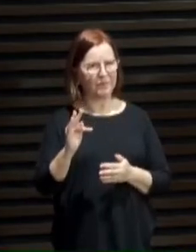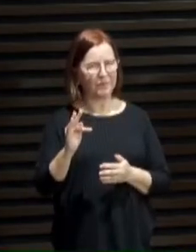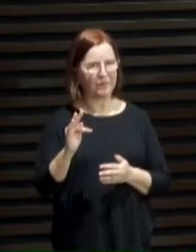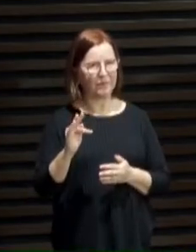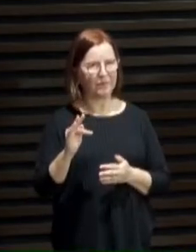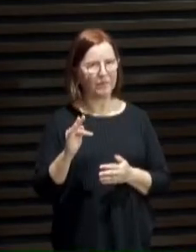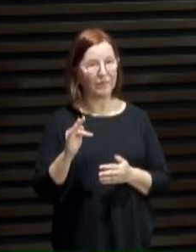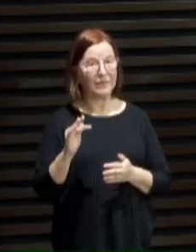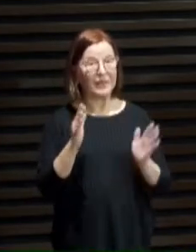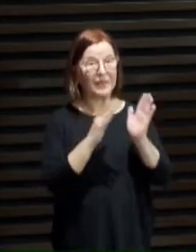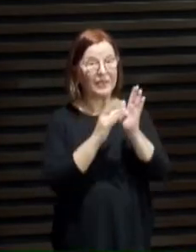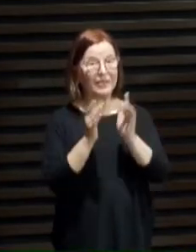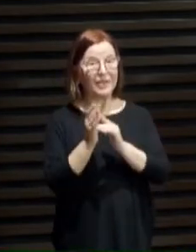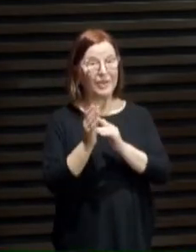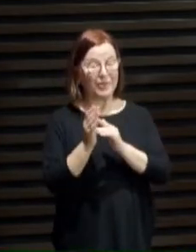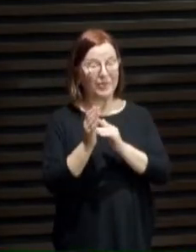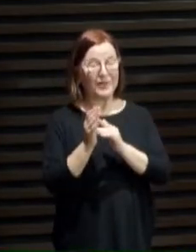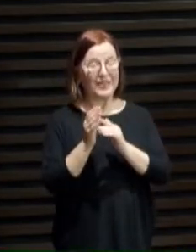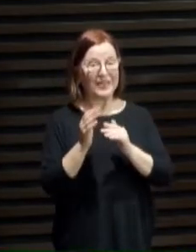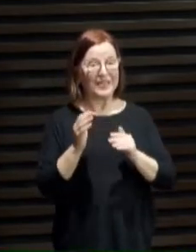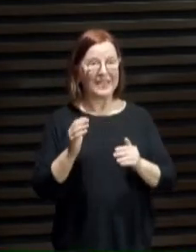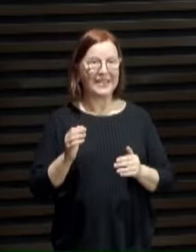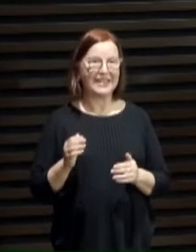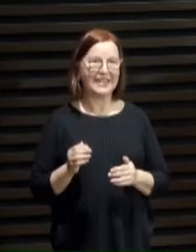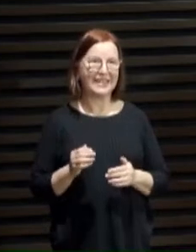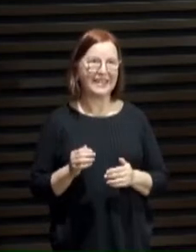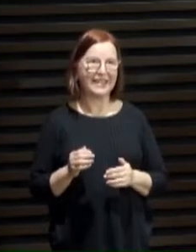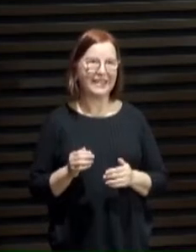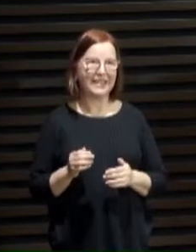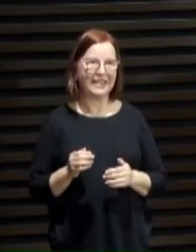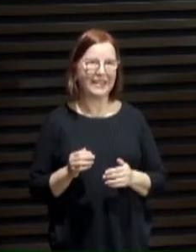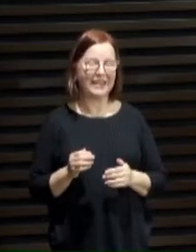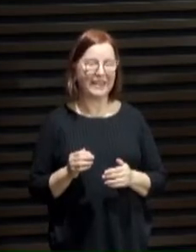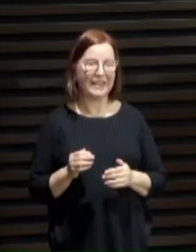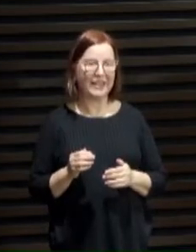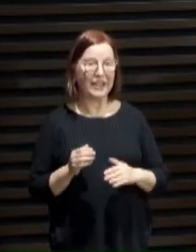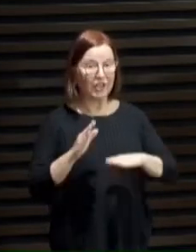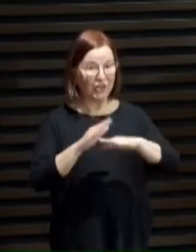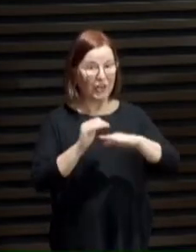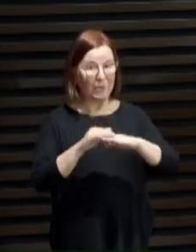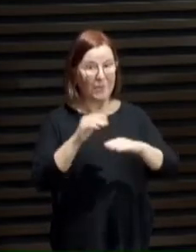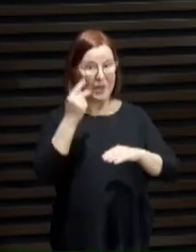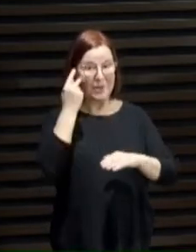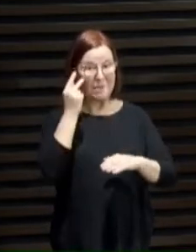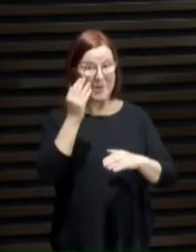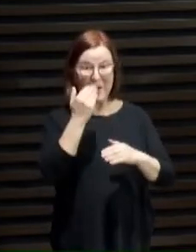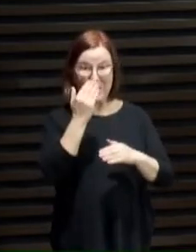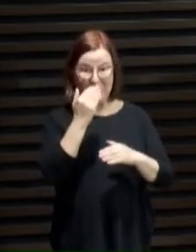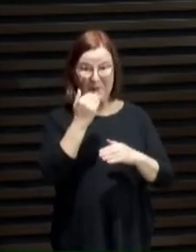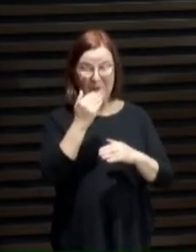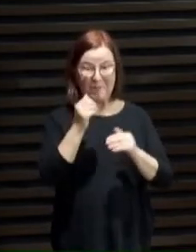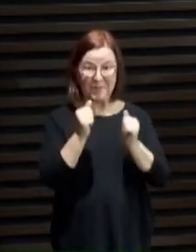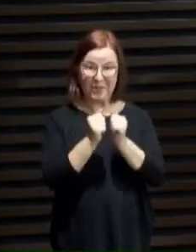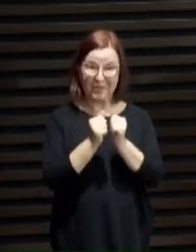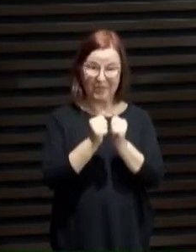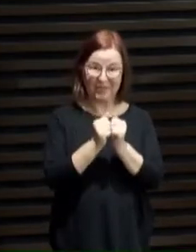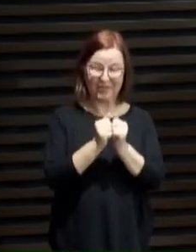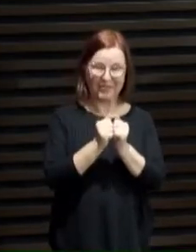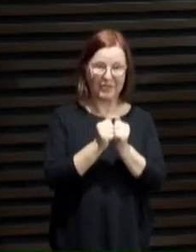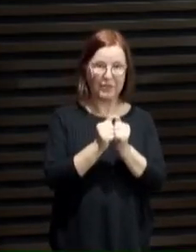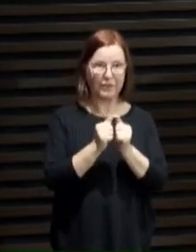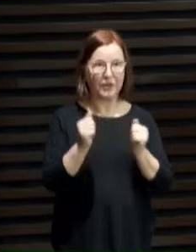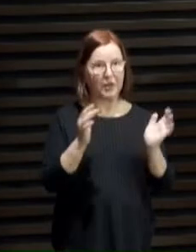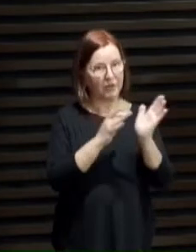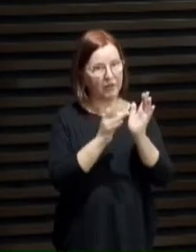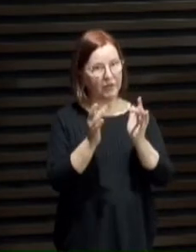Então Jesus foi convidado por ele para fazer parte daquele banquete. Óbvio que Jesus estava ali como alguém que era